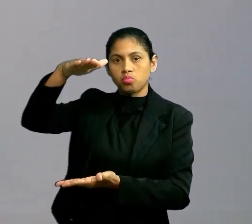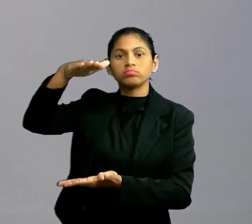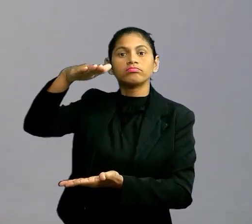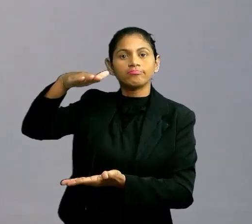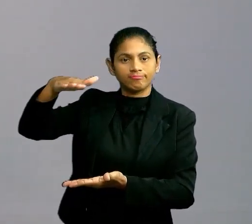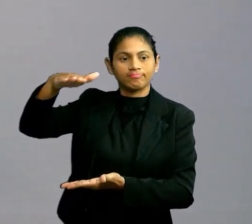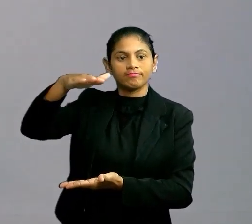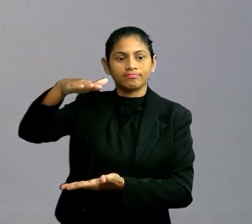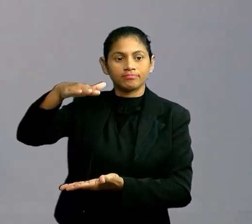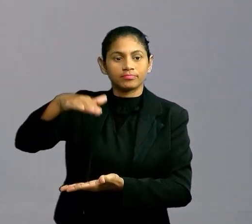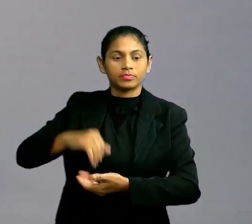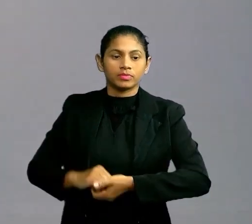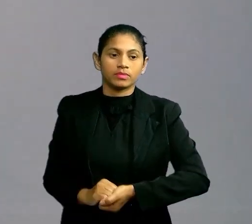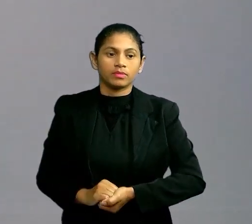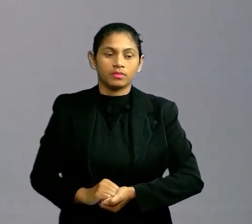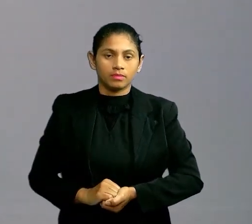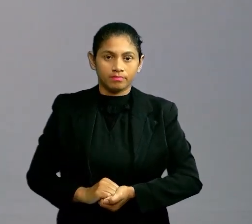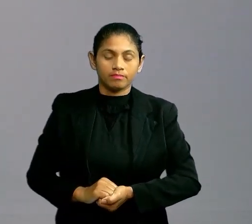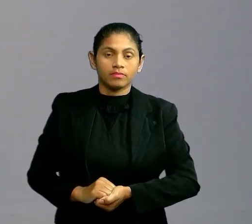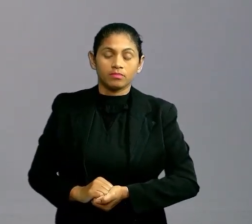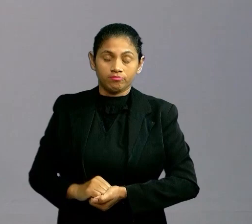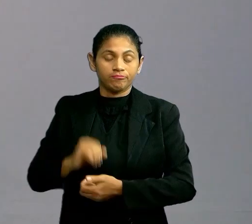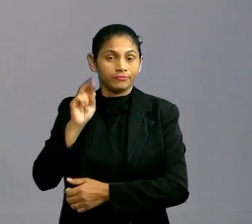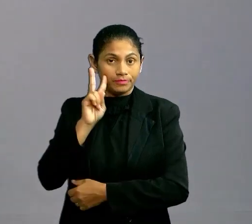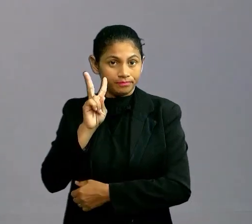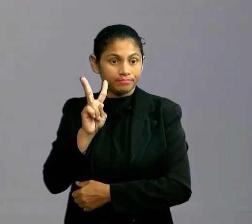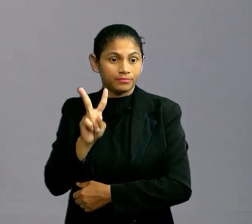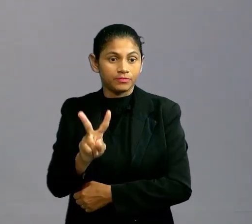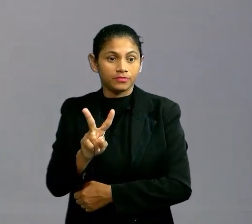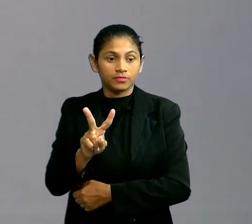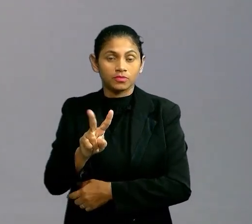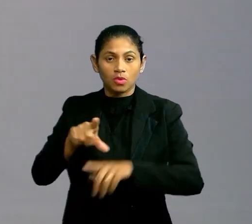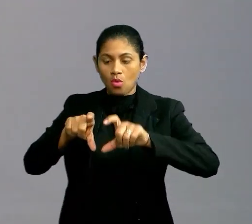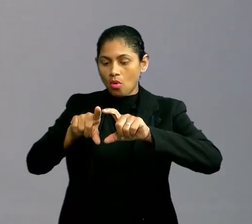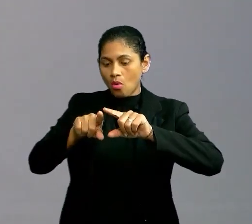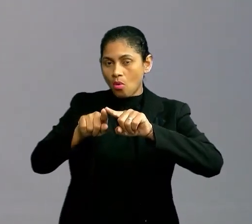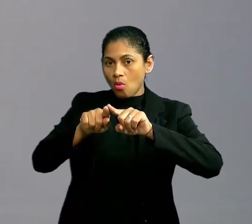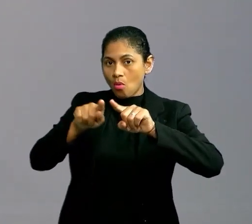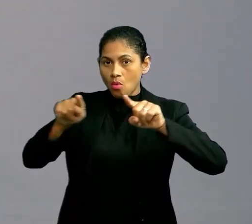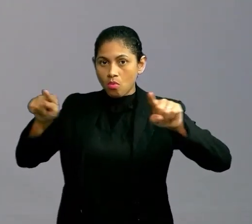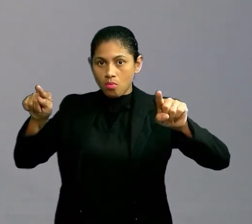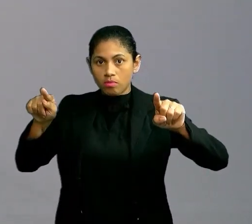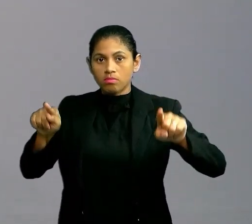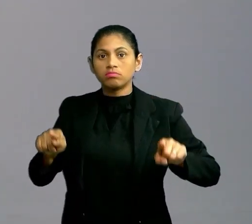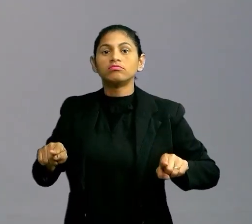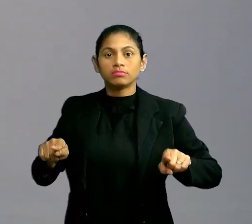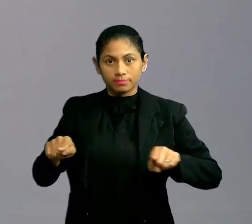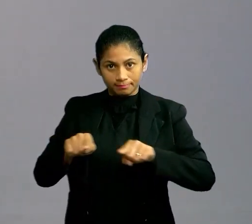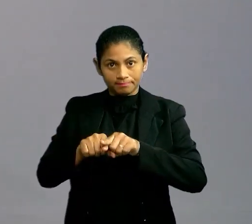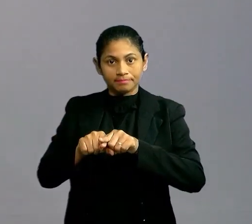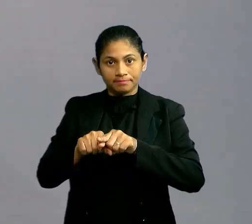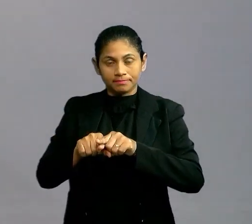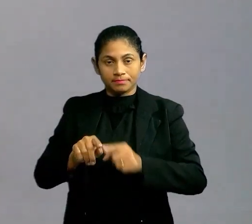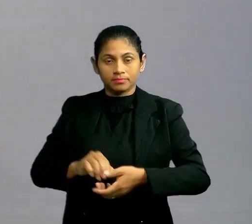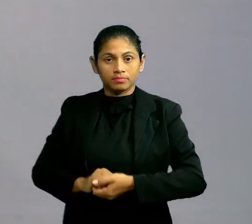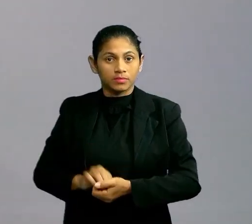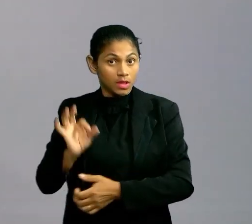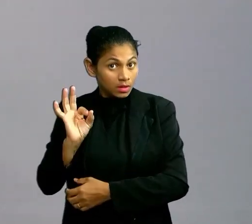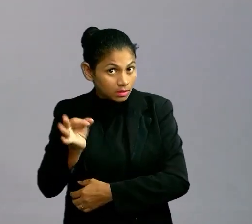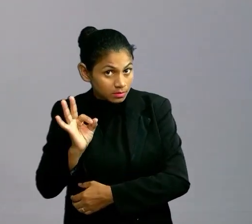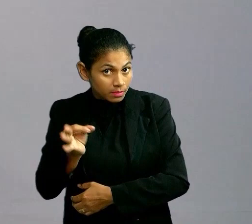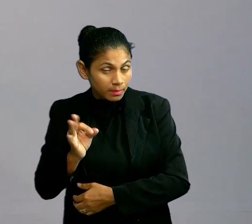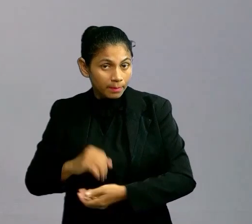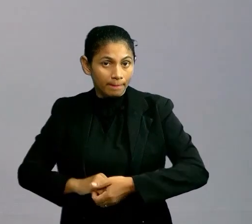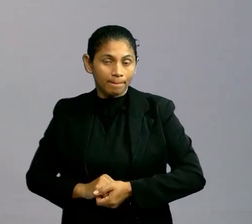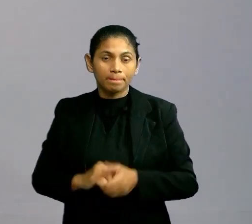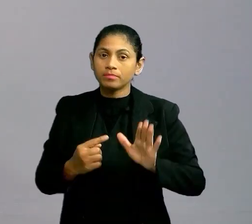planificação e fizer isso aqui, você vai enxergar realmente o quê? O retângulo formado na planificação, certinho? Então,